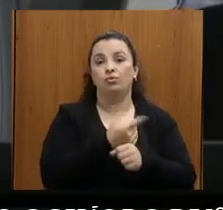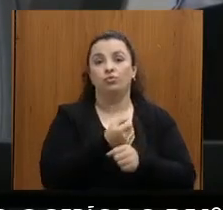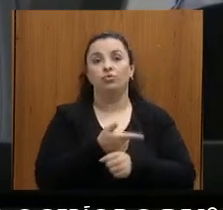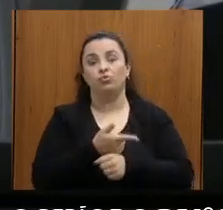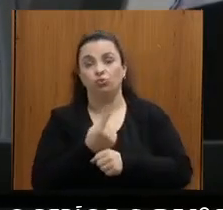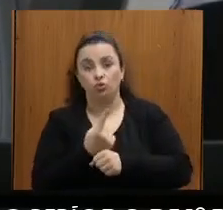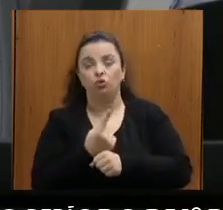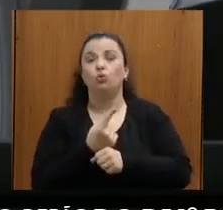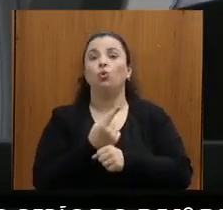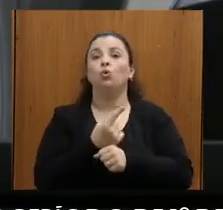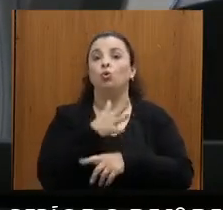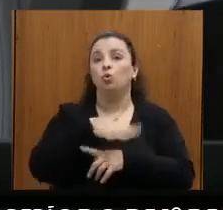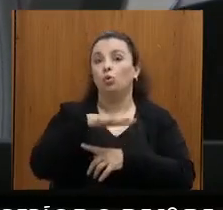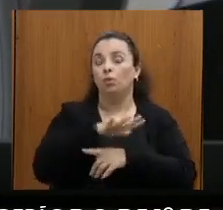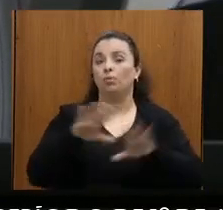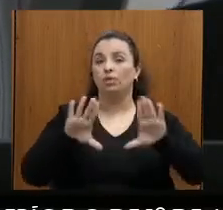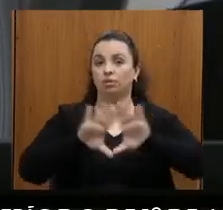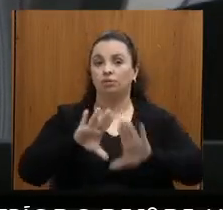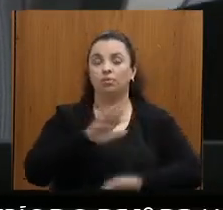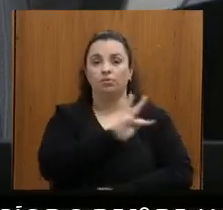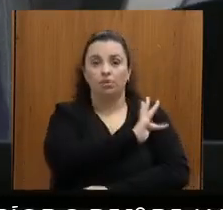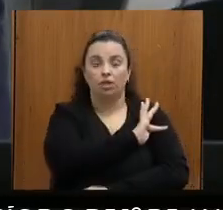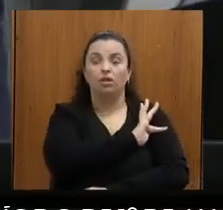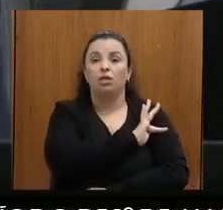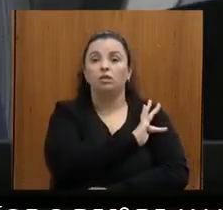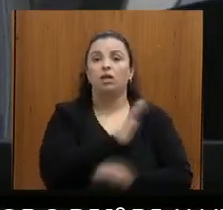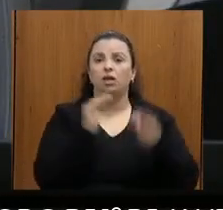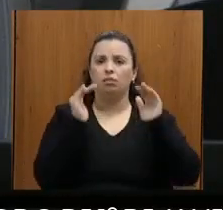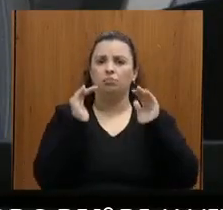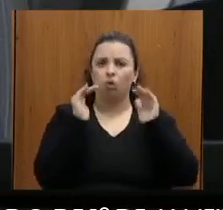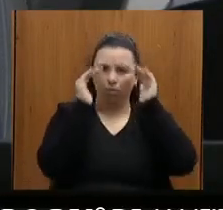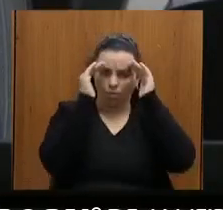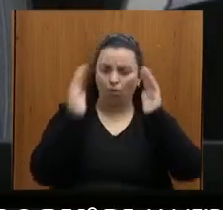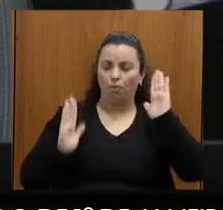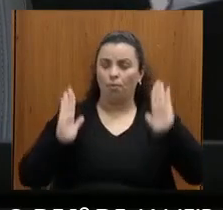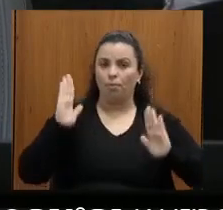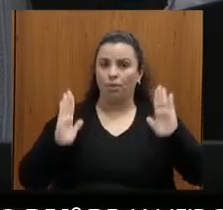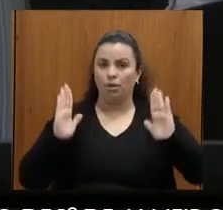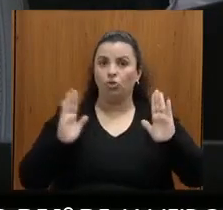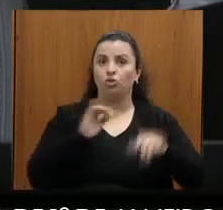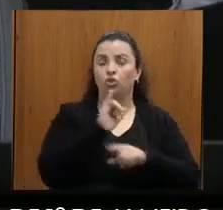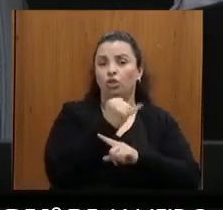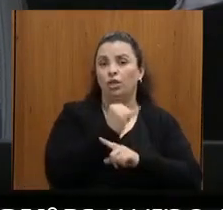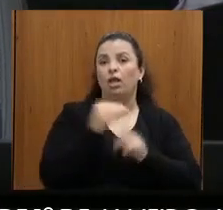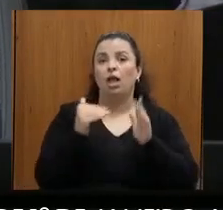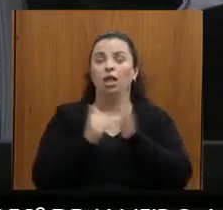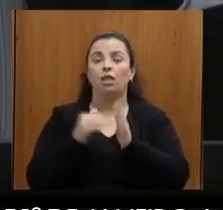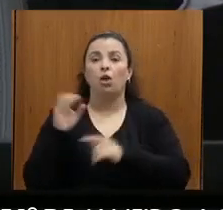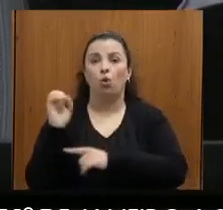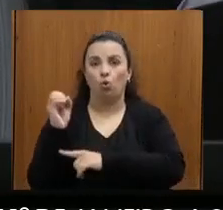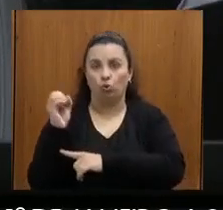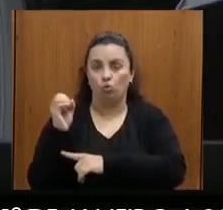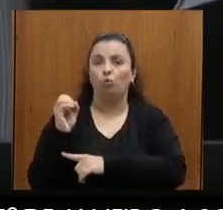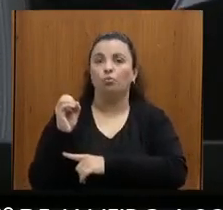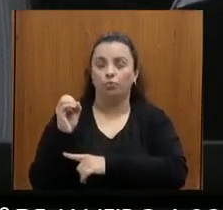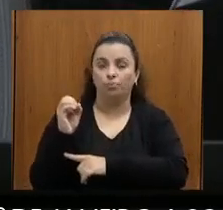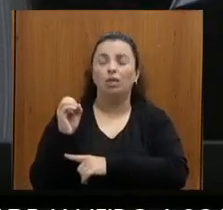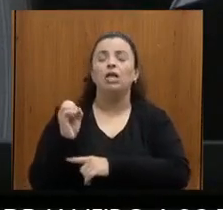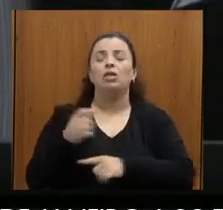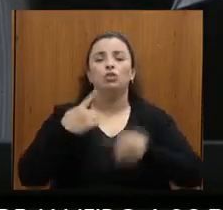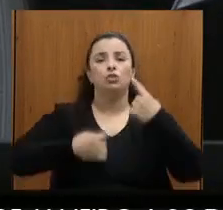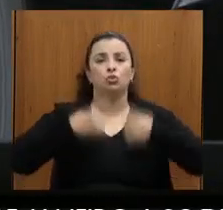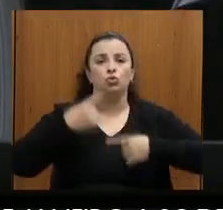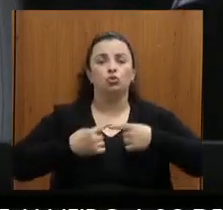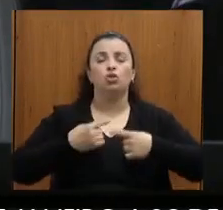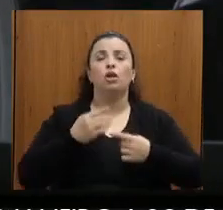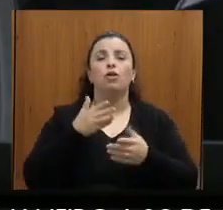âmbito da Assembleia Fiscaliza, considerando o período de 1º de janeiro a 30 de outubro e a discutir e votar proposições das